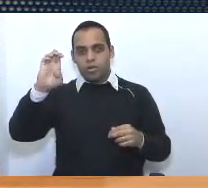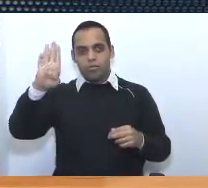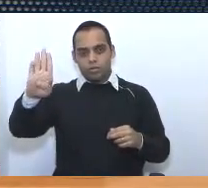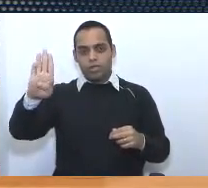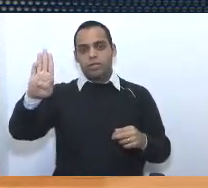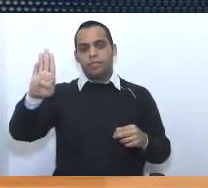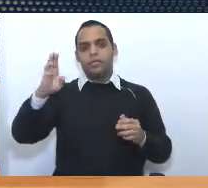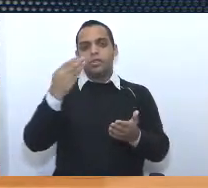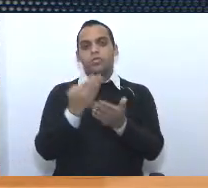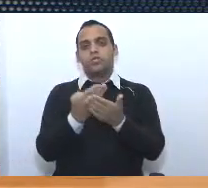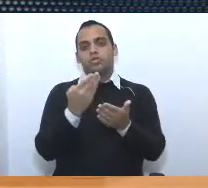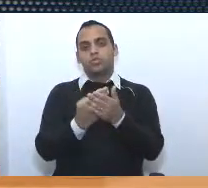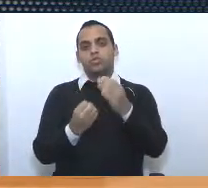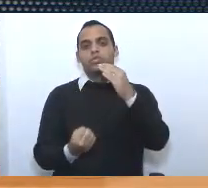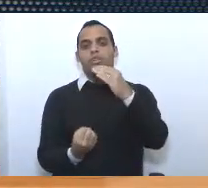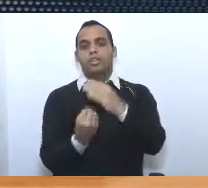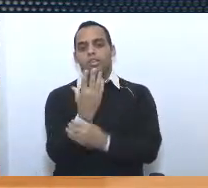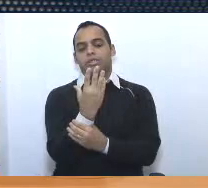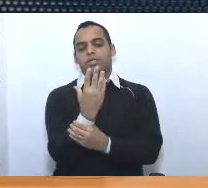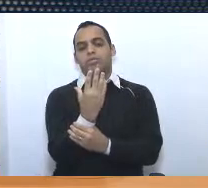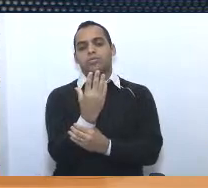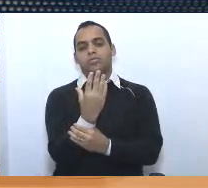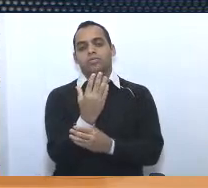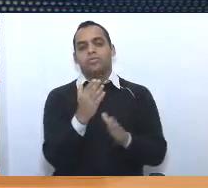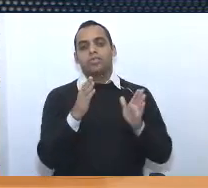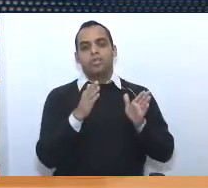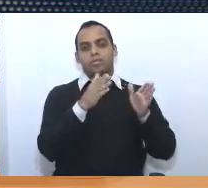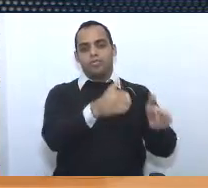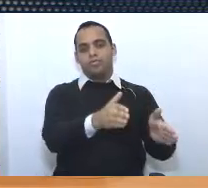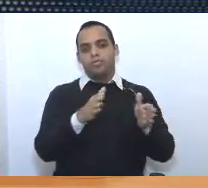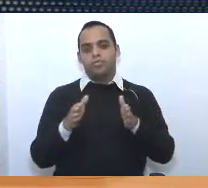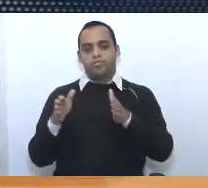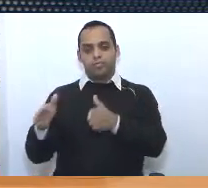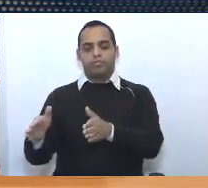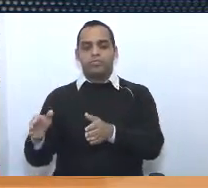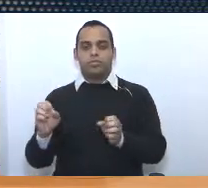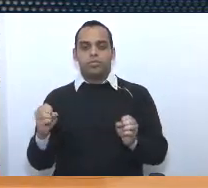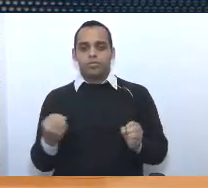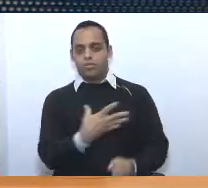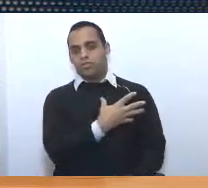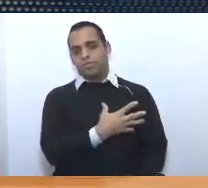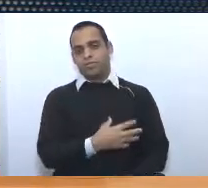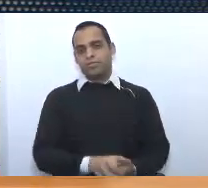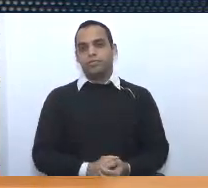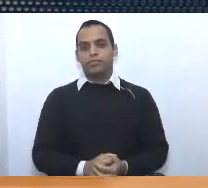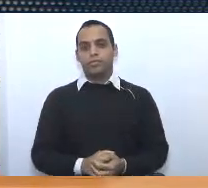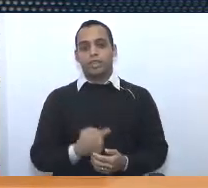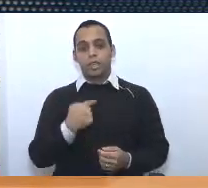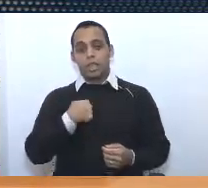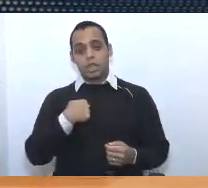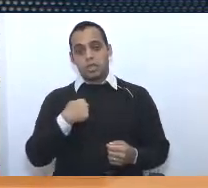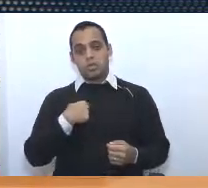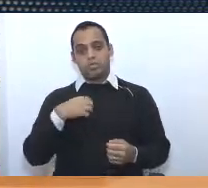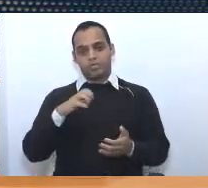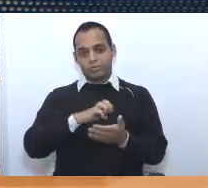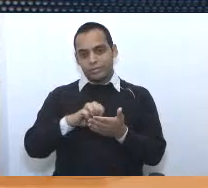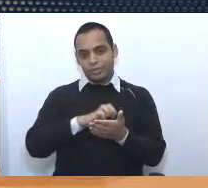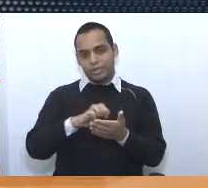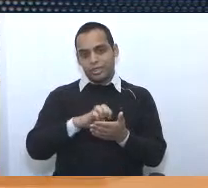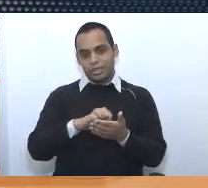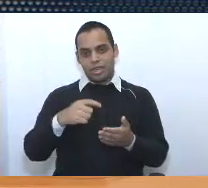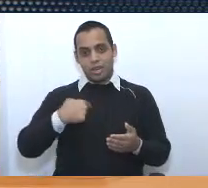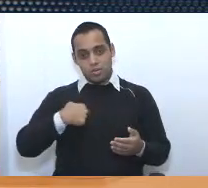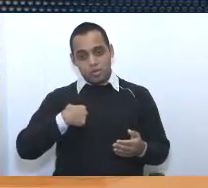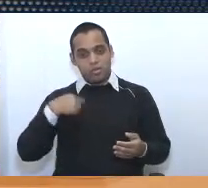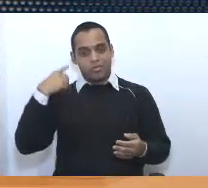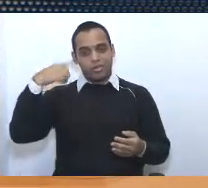para a criação da Defensoria Pública Municipal. E eu estou secretário, sou